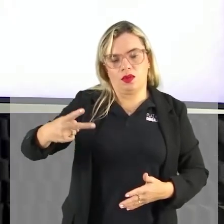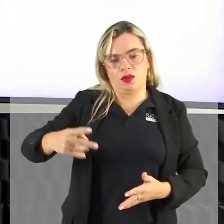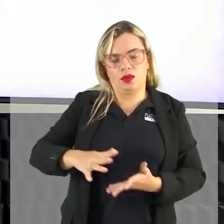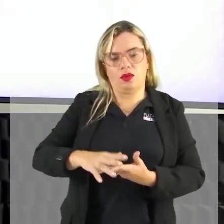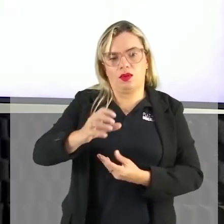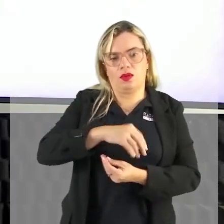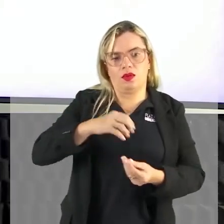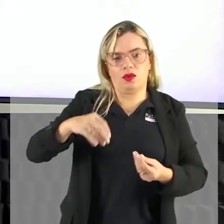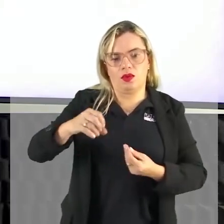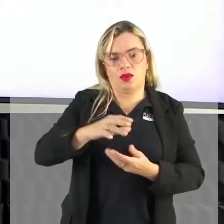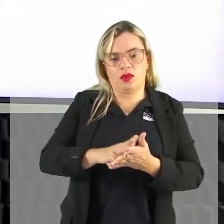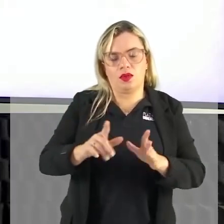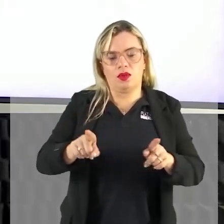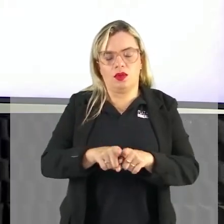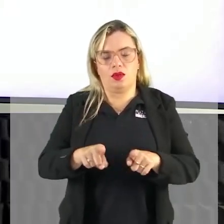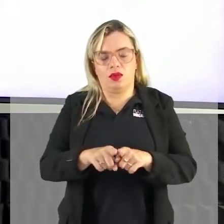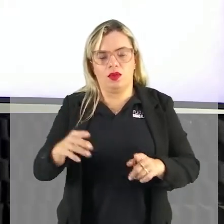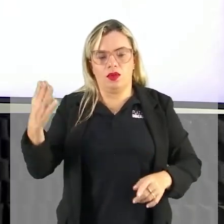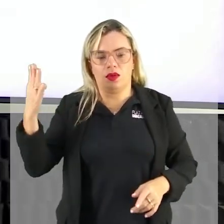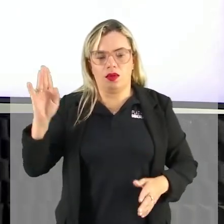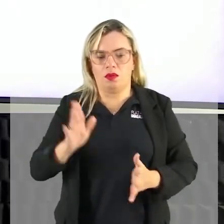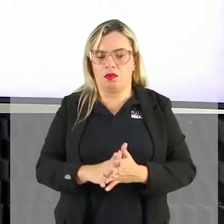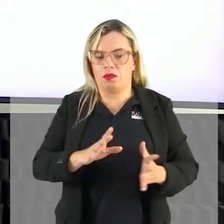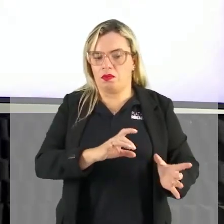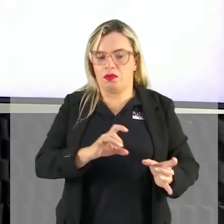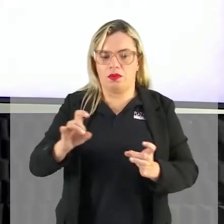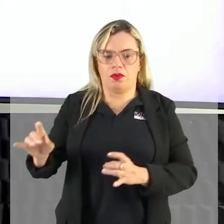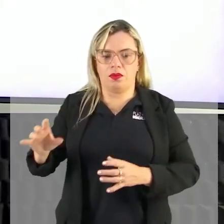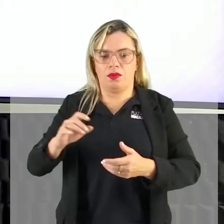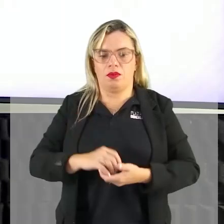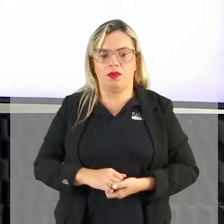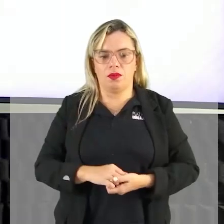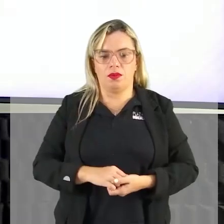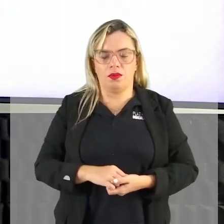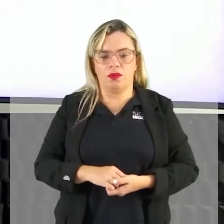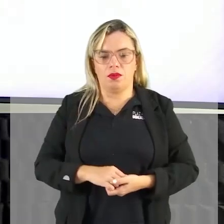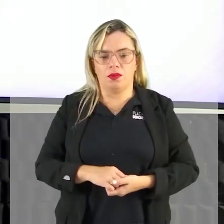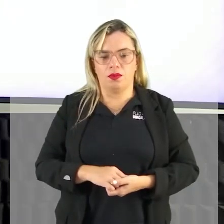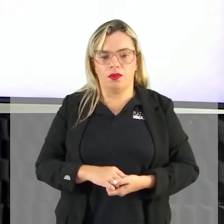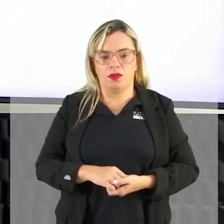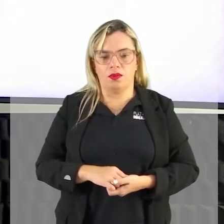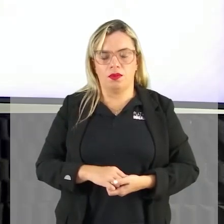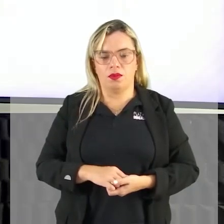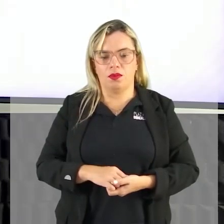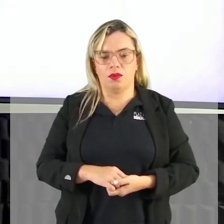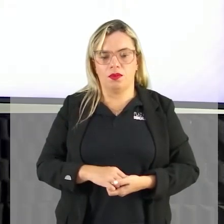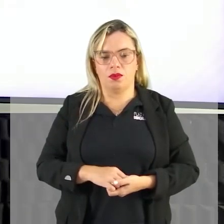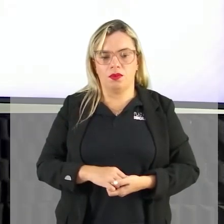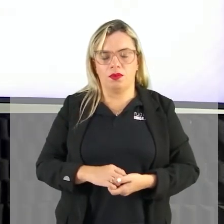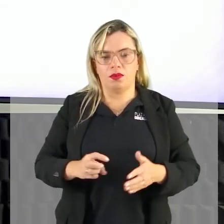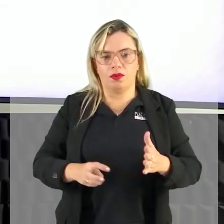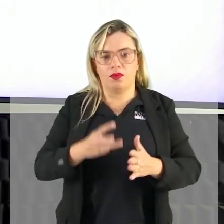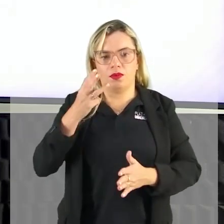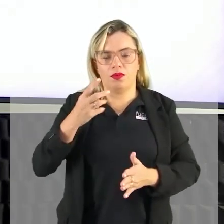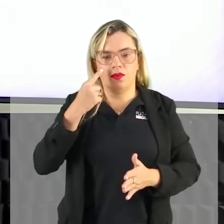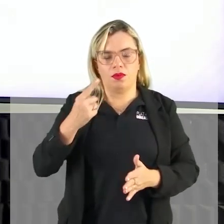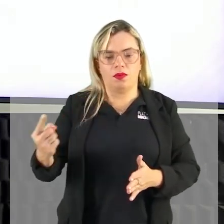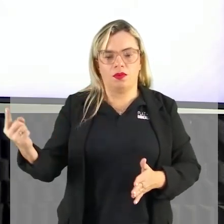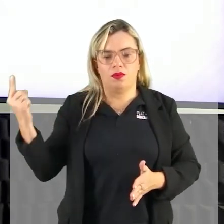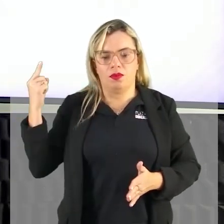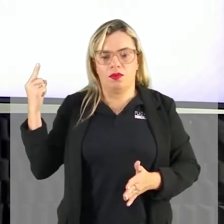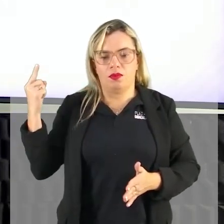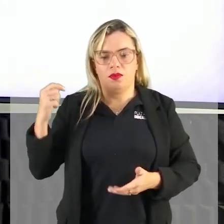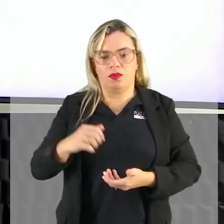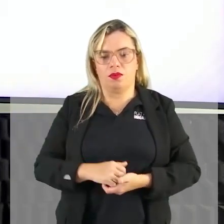fungo quanto bactérias. Então, eu já descarto, né? Une-se ao fosfolipídio da membrana